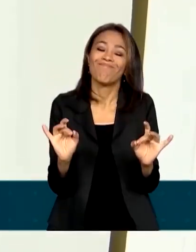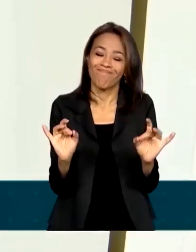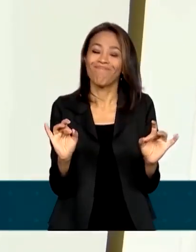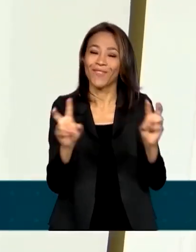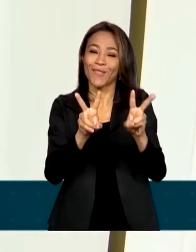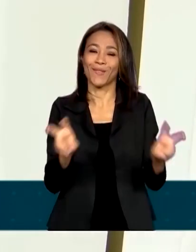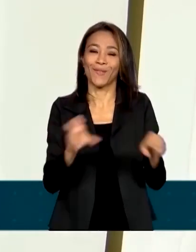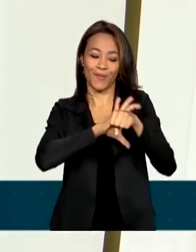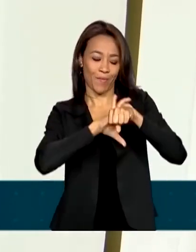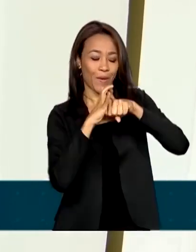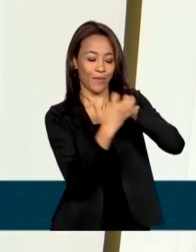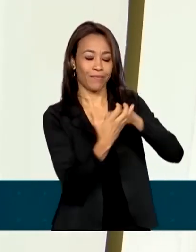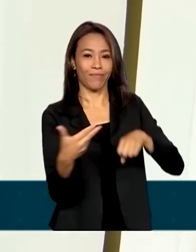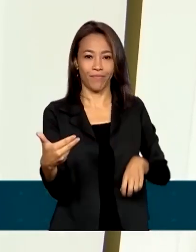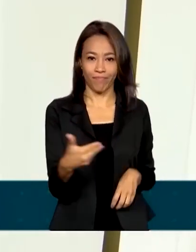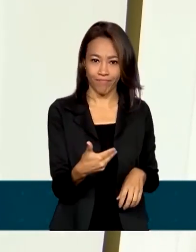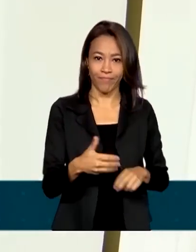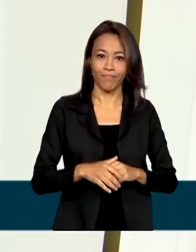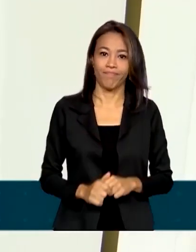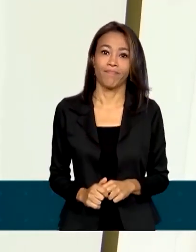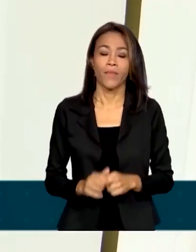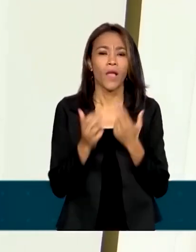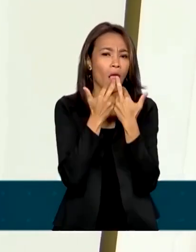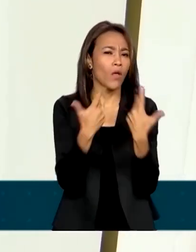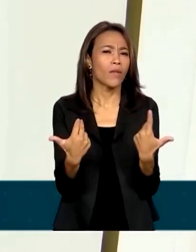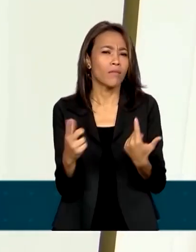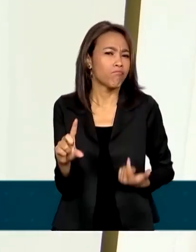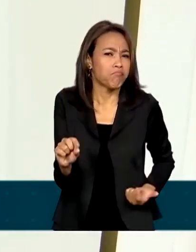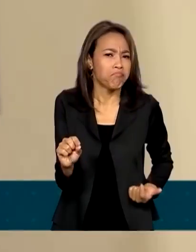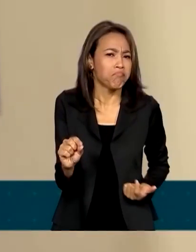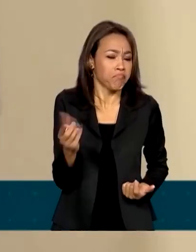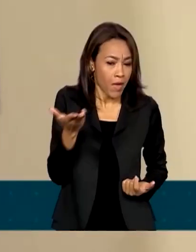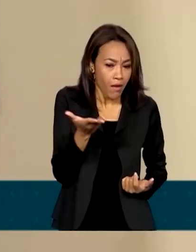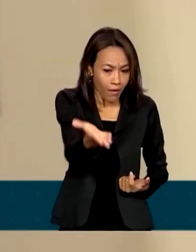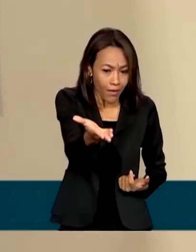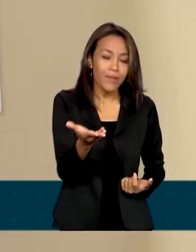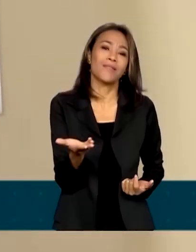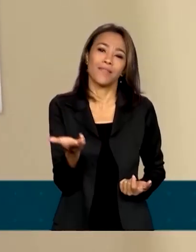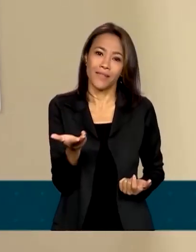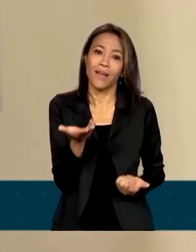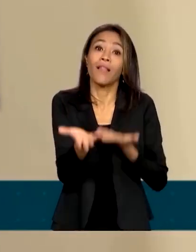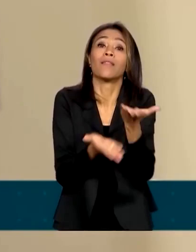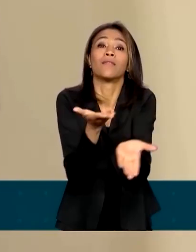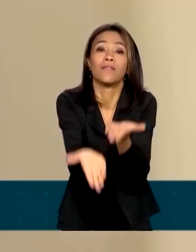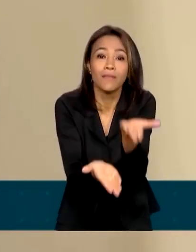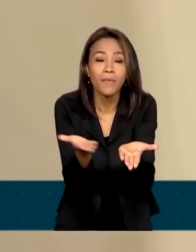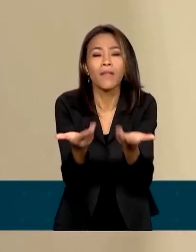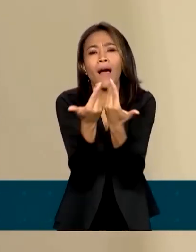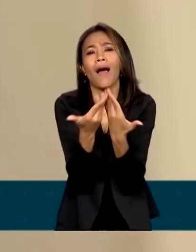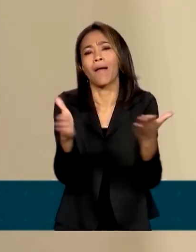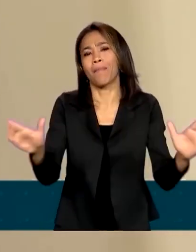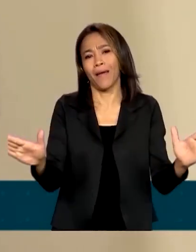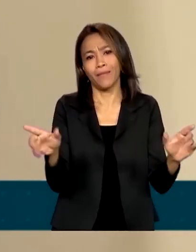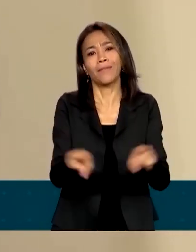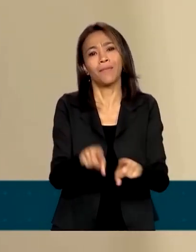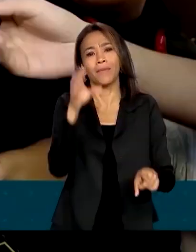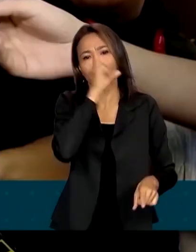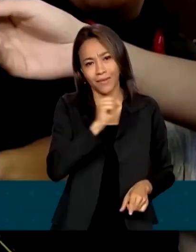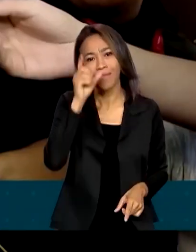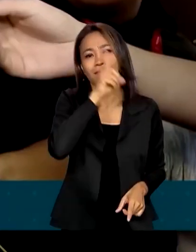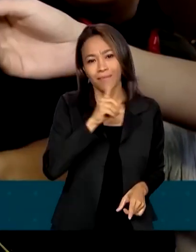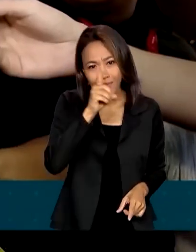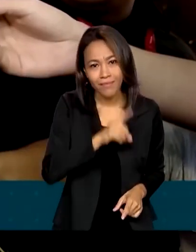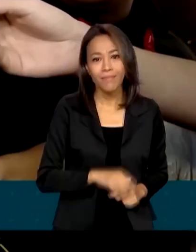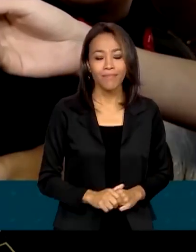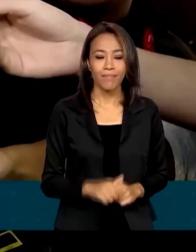imunização contra a Covid-19. A novidade é que esse serviço ficará aberto até nos finais de semana.